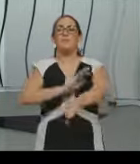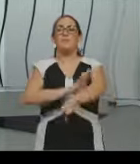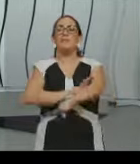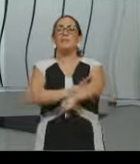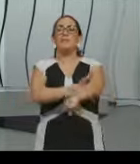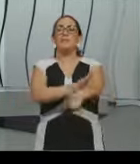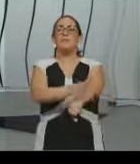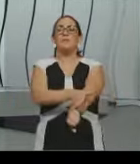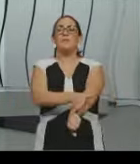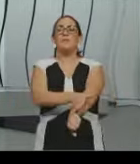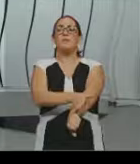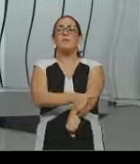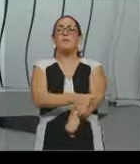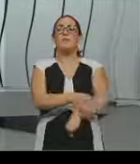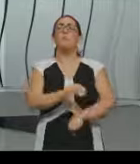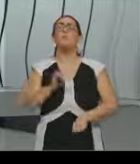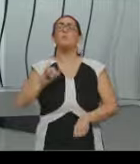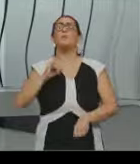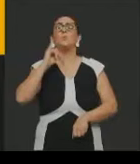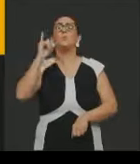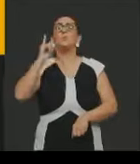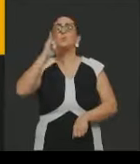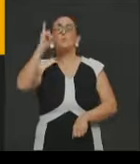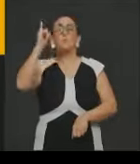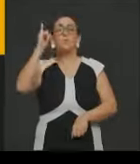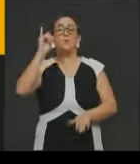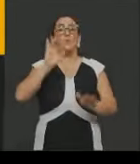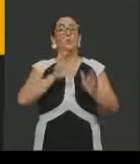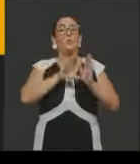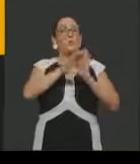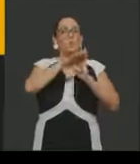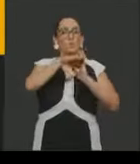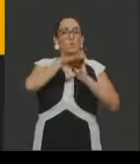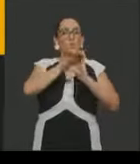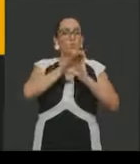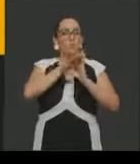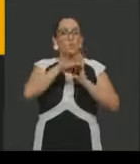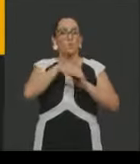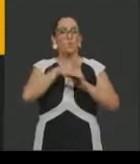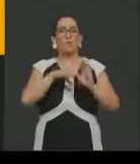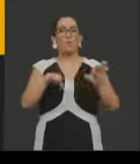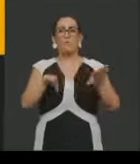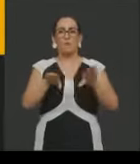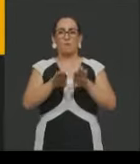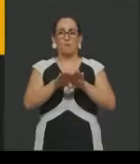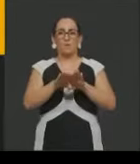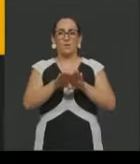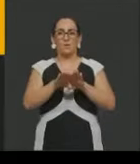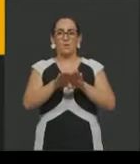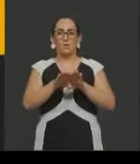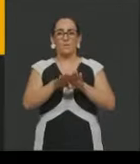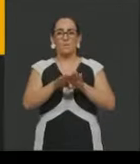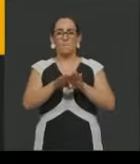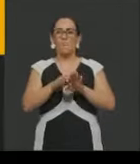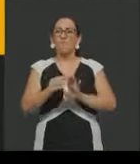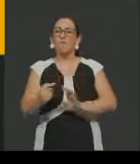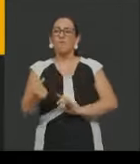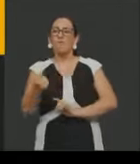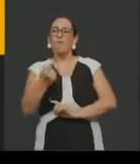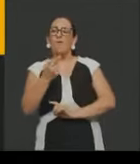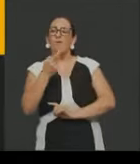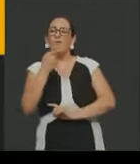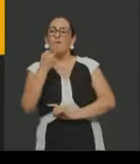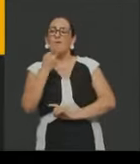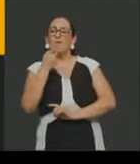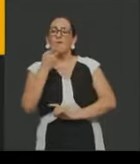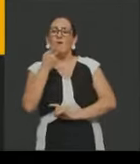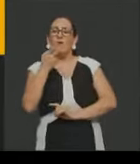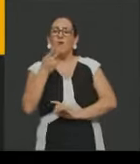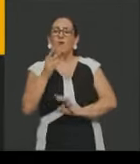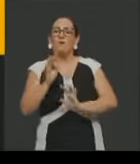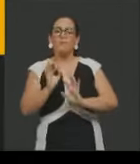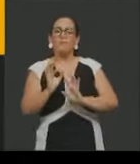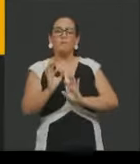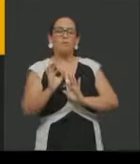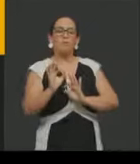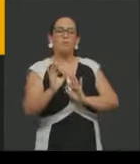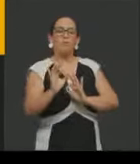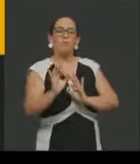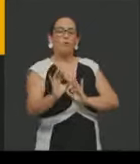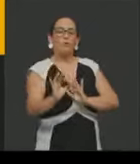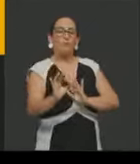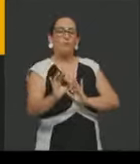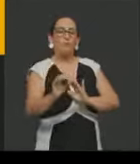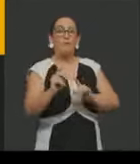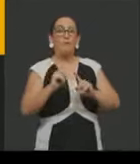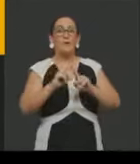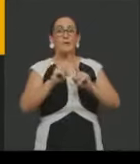Sobre racismo, é importante a gente conceituar também. Nós vamos falar mais sobre essa temática, mas para a gente definir em linhas gerais,